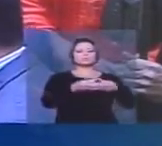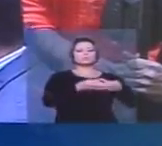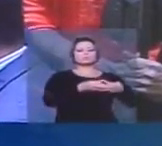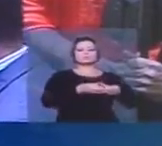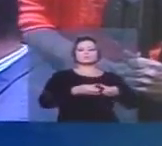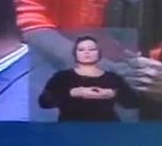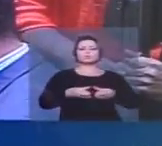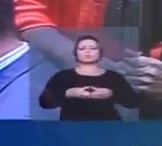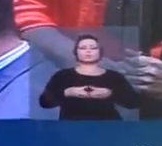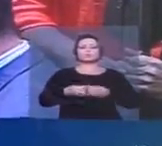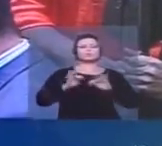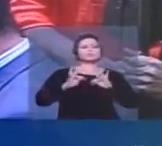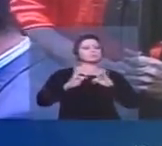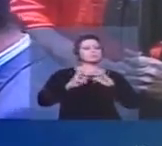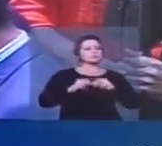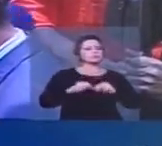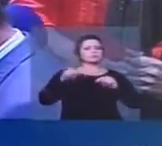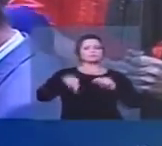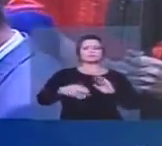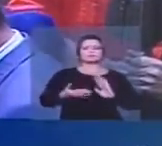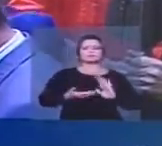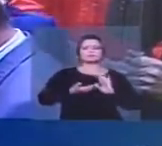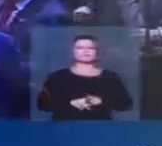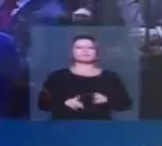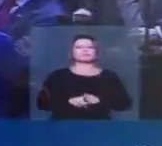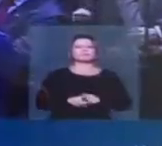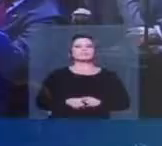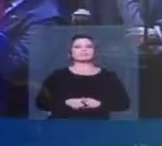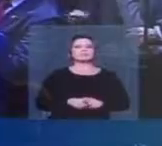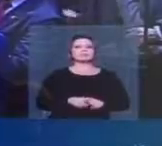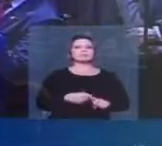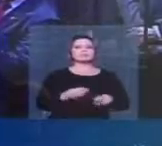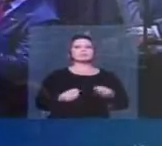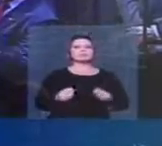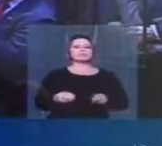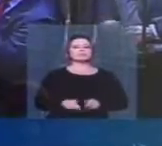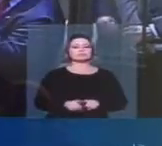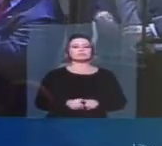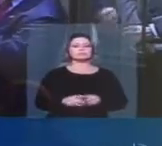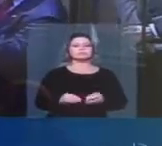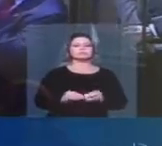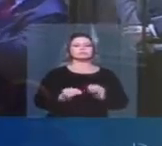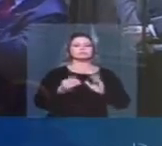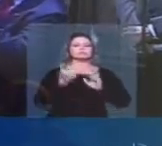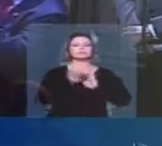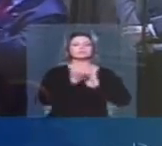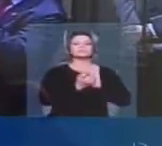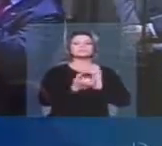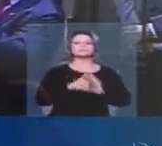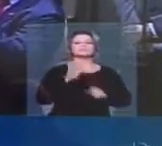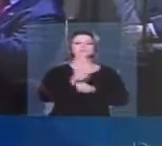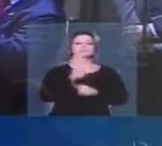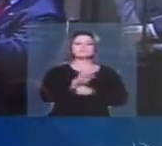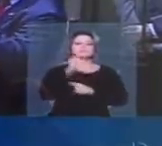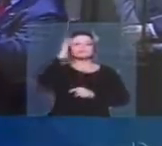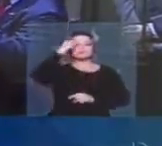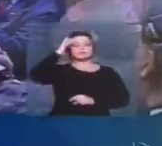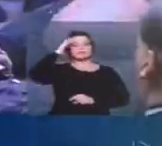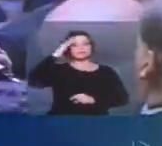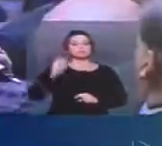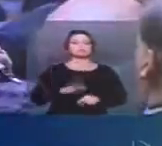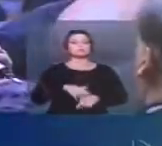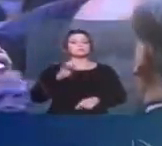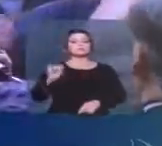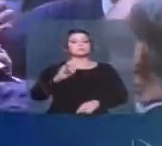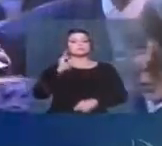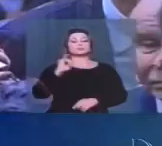2012, 2011 isso não era possível, dado ao fato de que o presidente da Câmara era um gaúcho. E esses votos, a